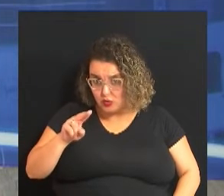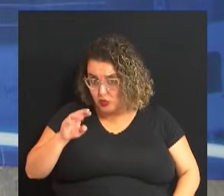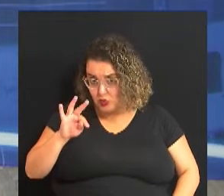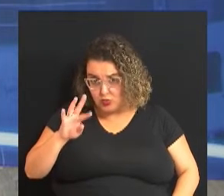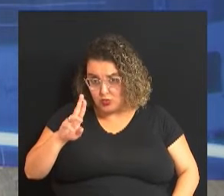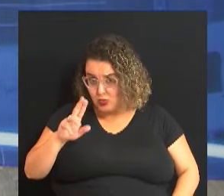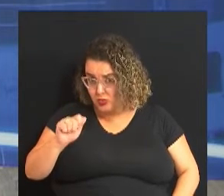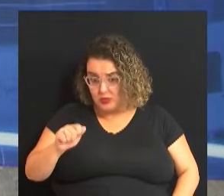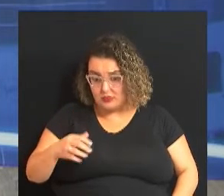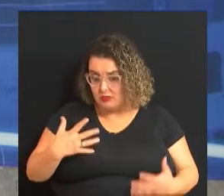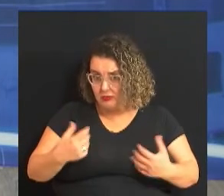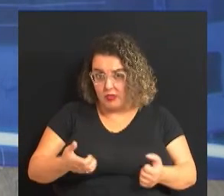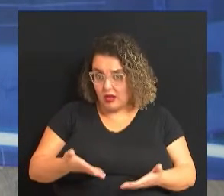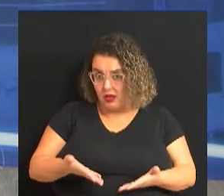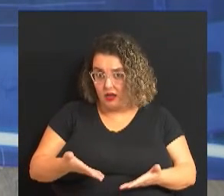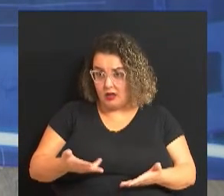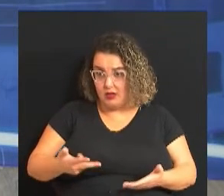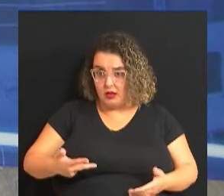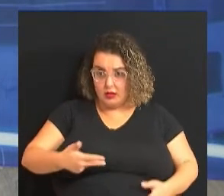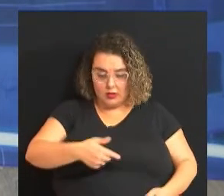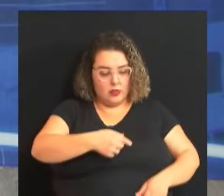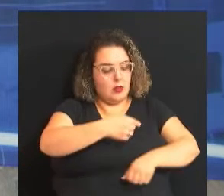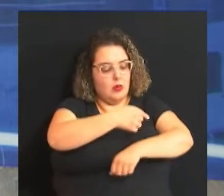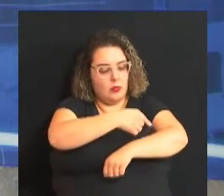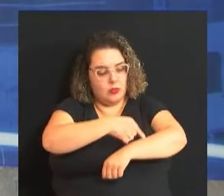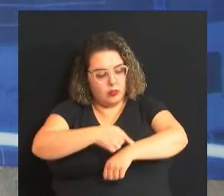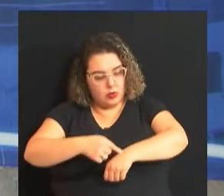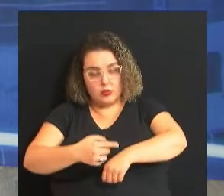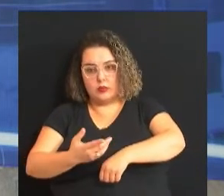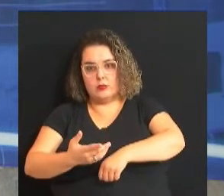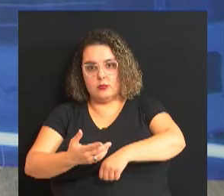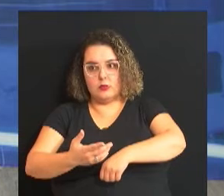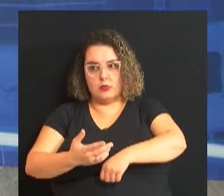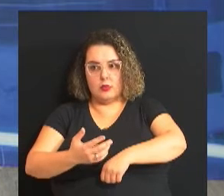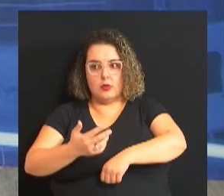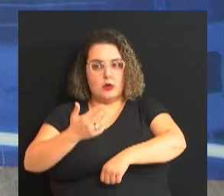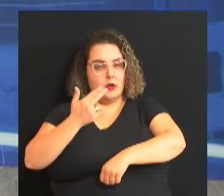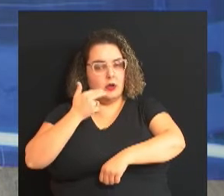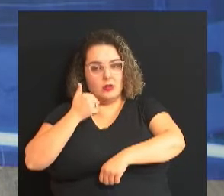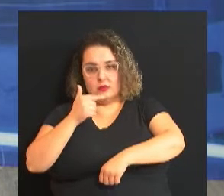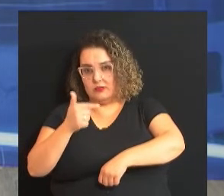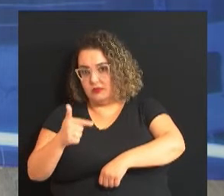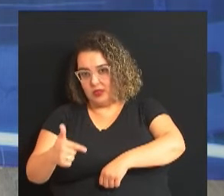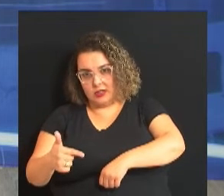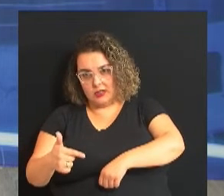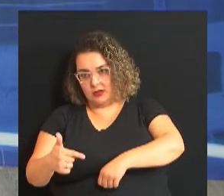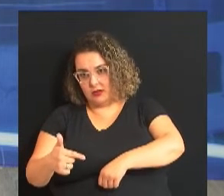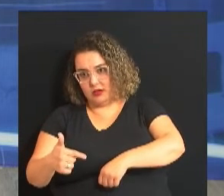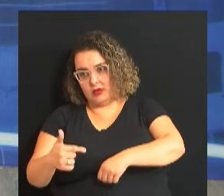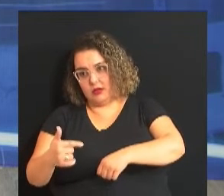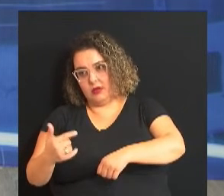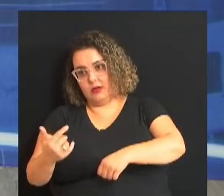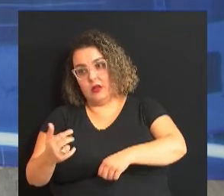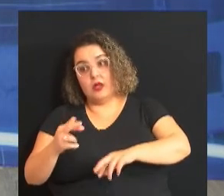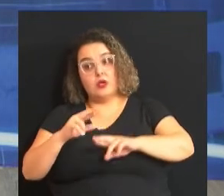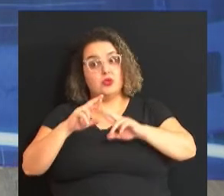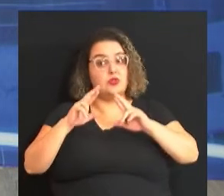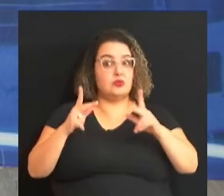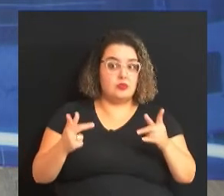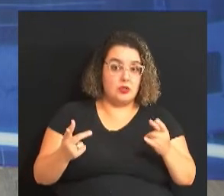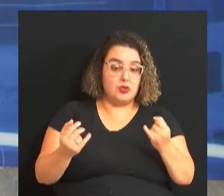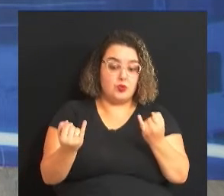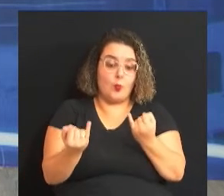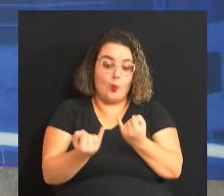exemplo, você fez um corte na pele e você está muito desnutrida. Estar desnutrida é diferente de você estar magrinho,